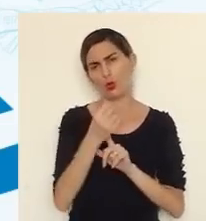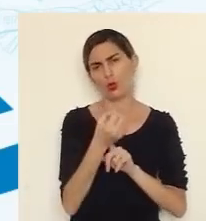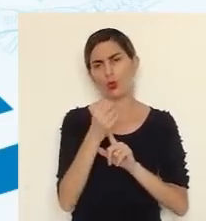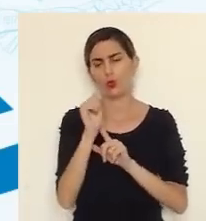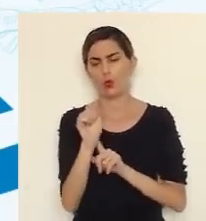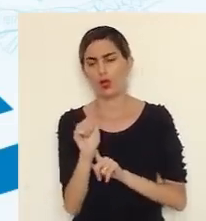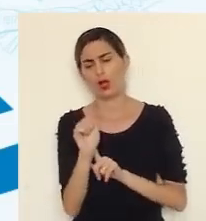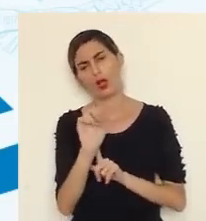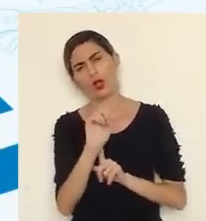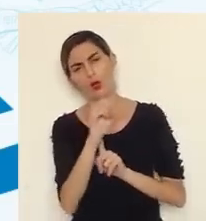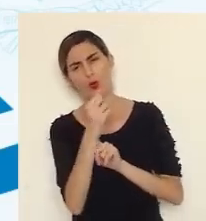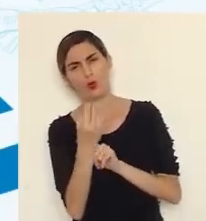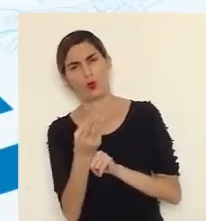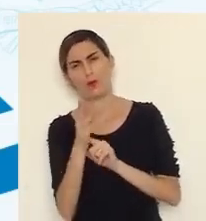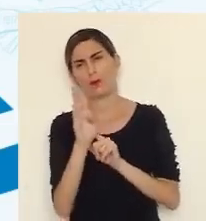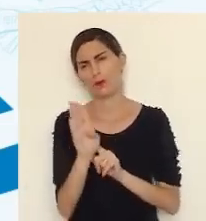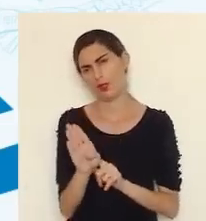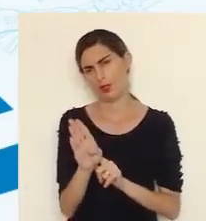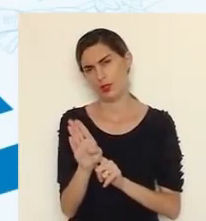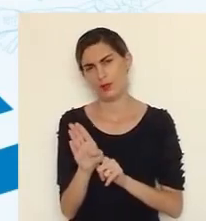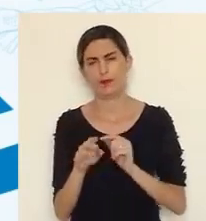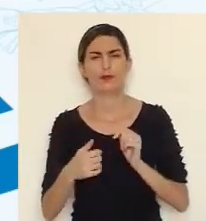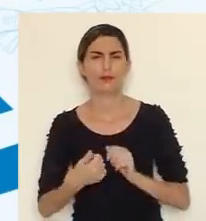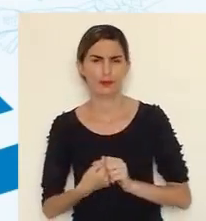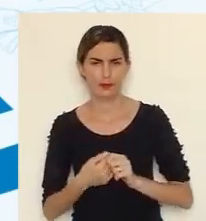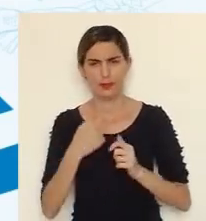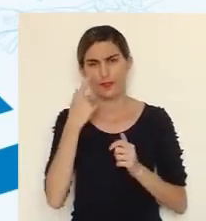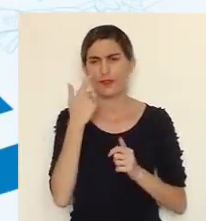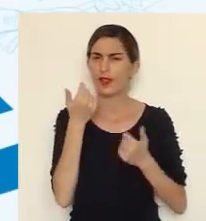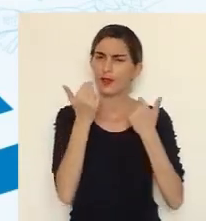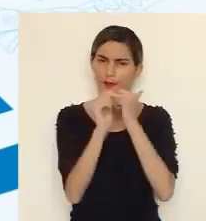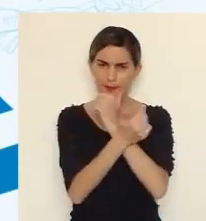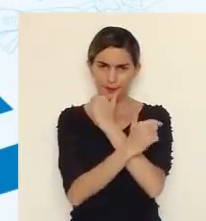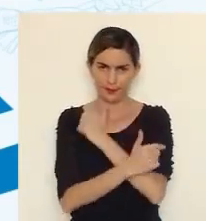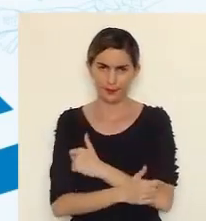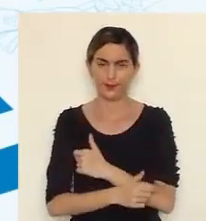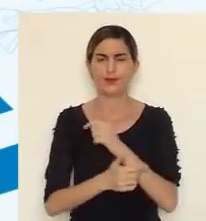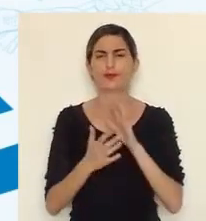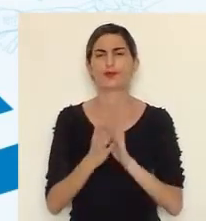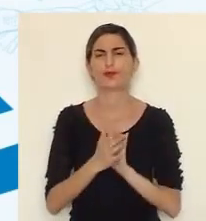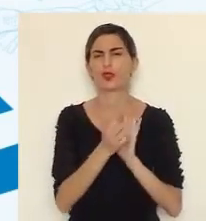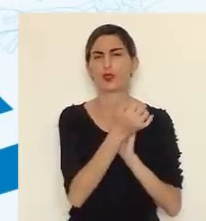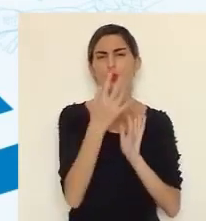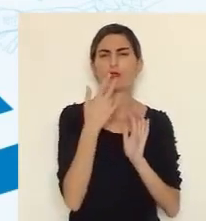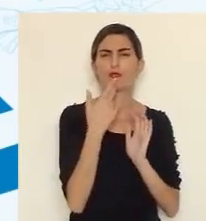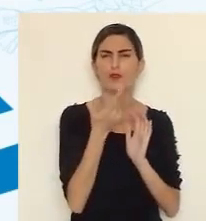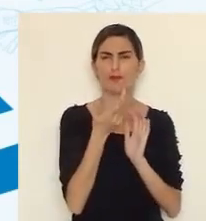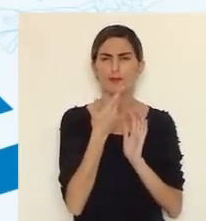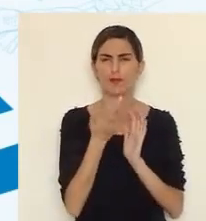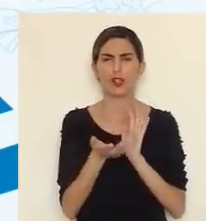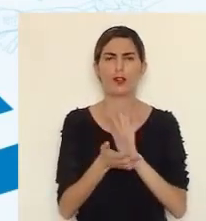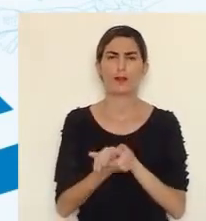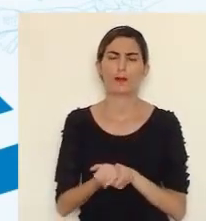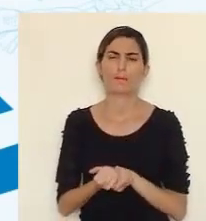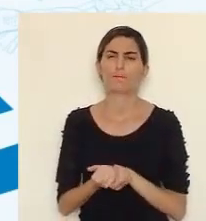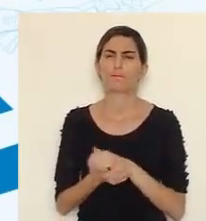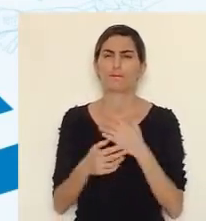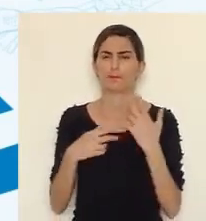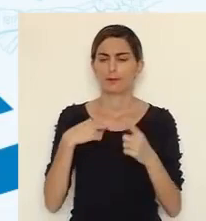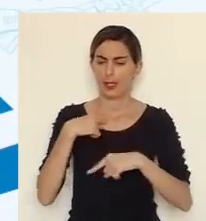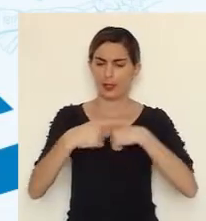ou indivíduo do tipo A, ou se não, um indivíduo B. Agora, vê só que engraçado, né? Quando a gente fala dessa